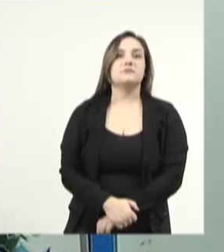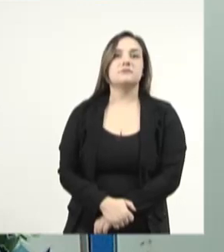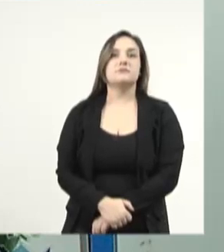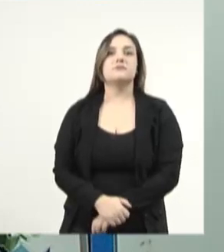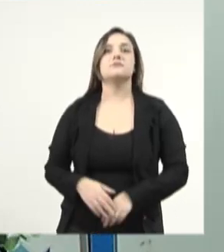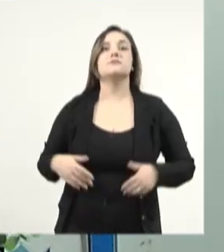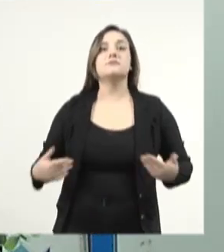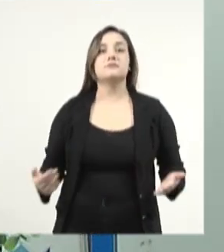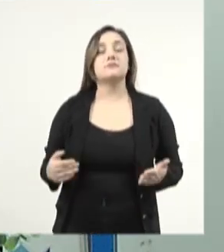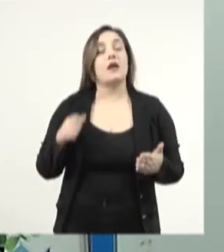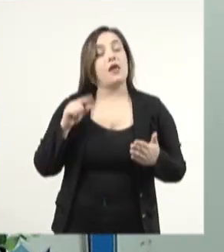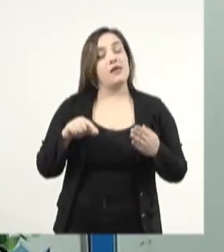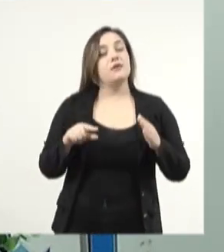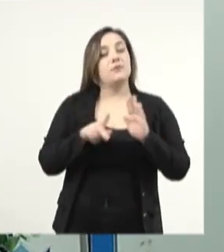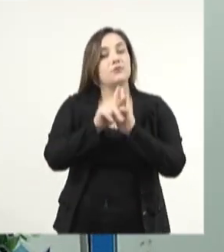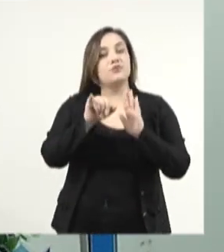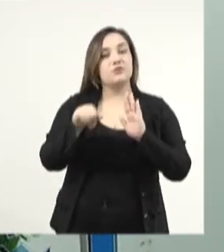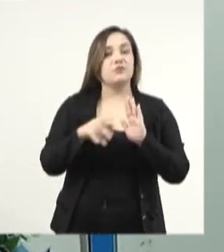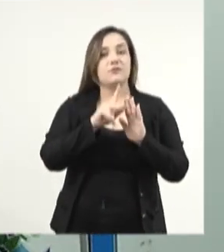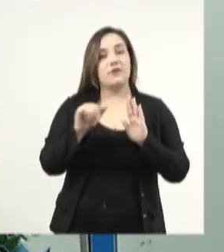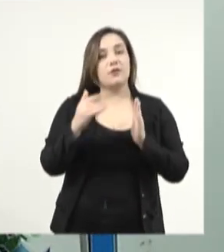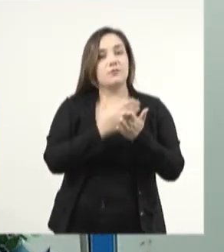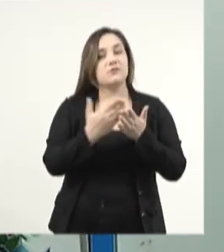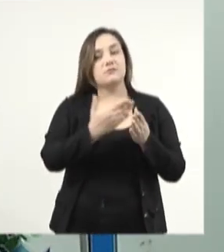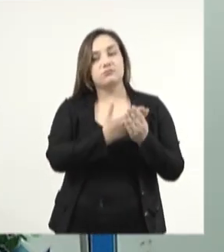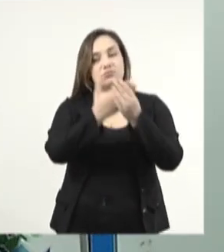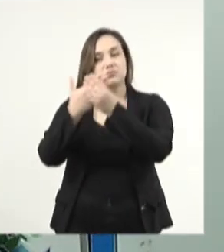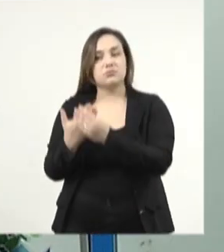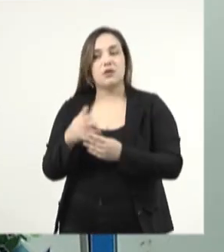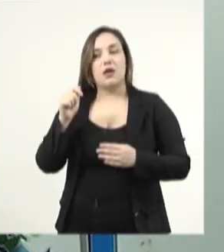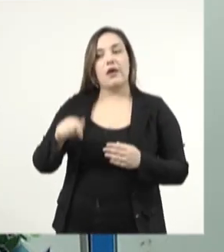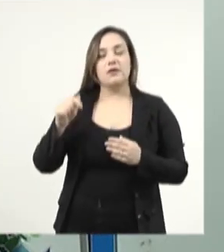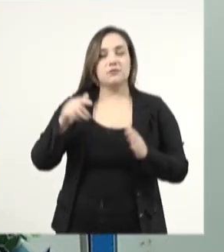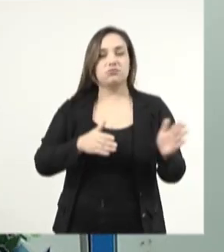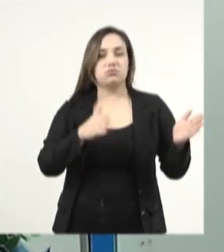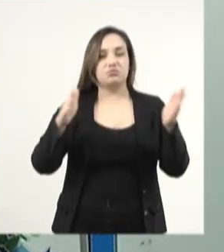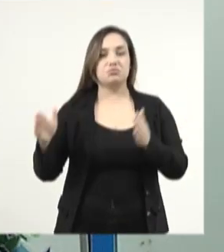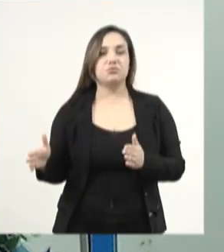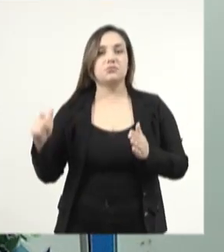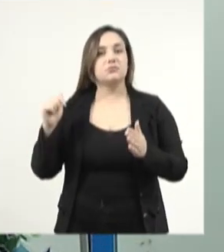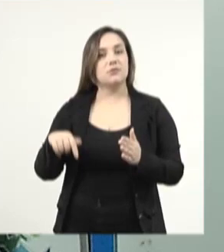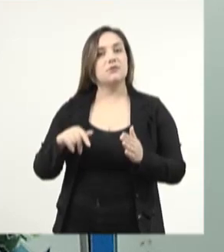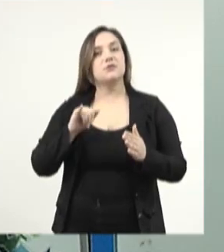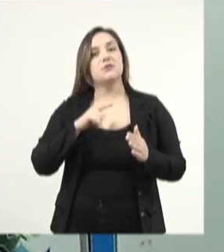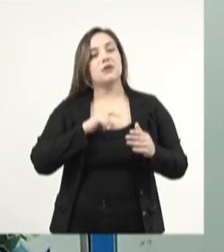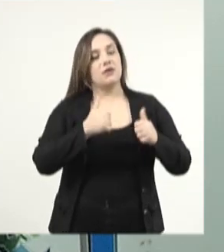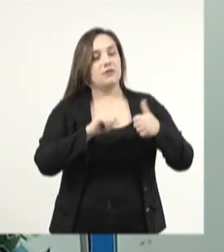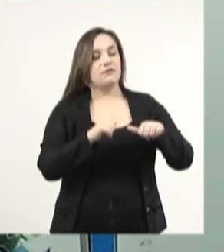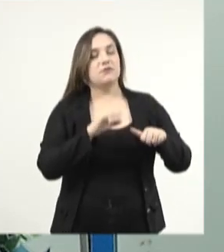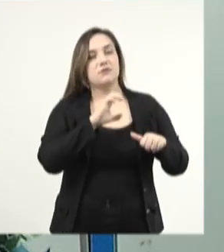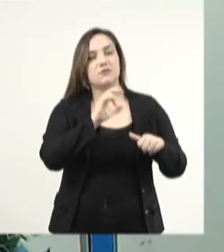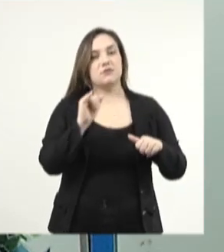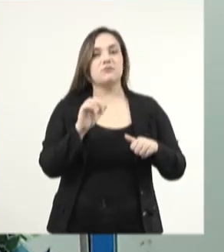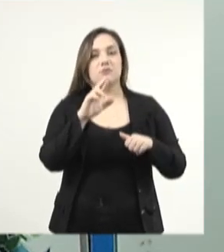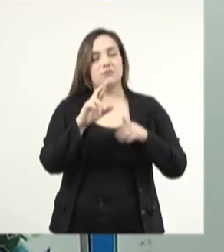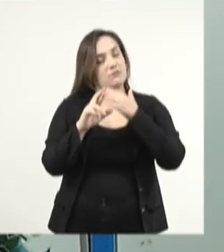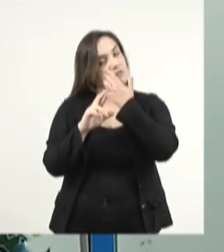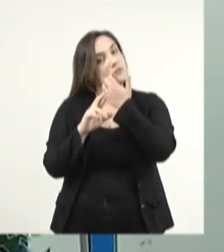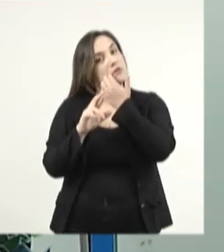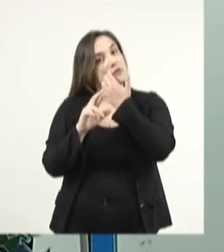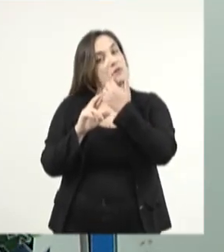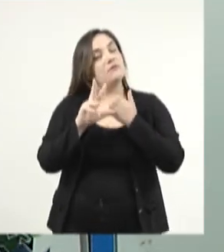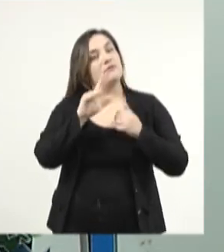A matéria, então, começa a tramitar aqui na Assembleia Legislativa e, como a gente sempre diz, sendo analisada inicialmente pela Comissão de